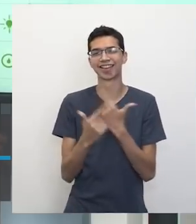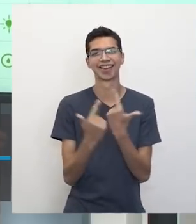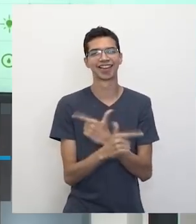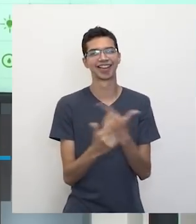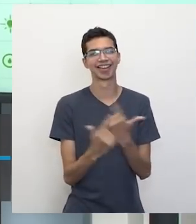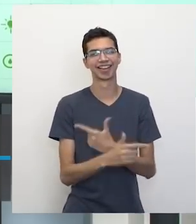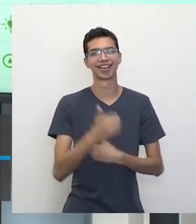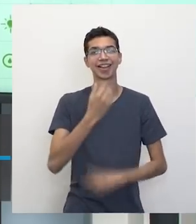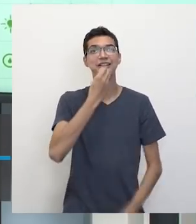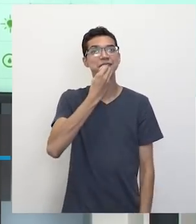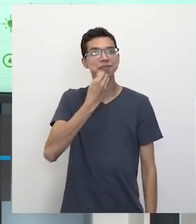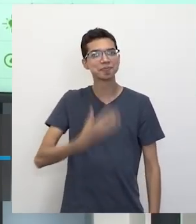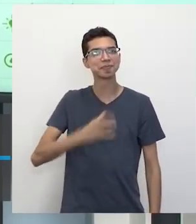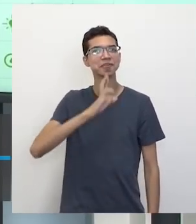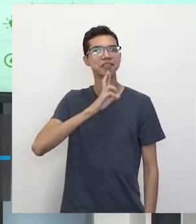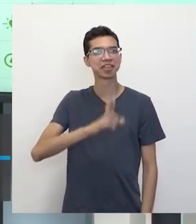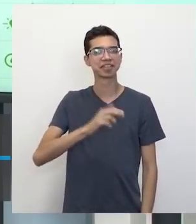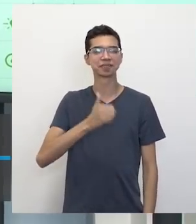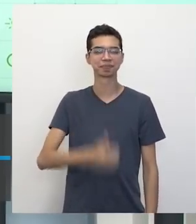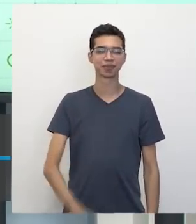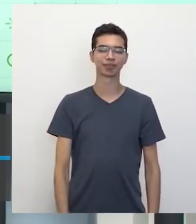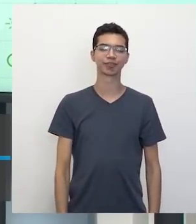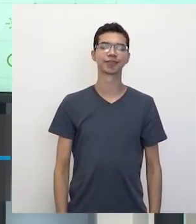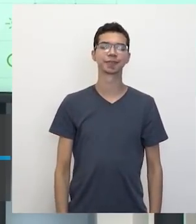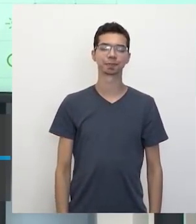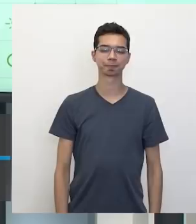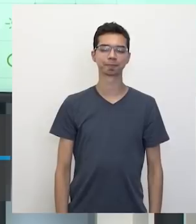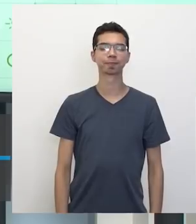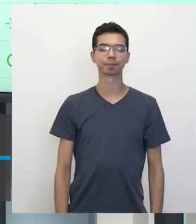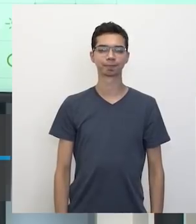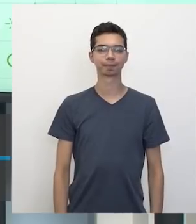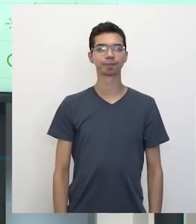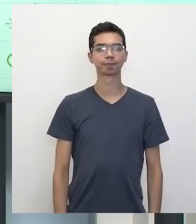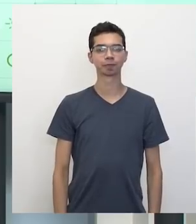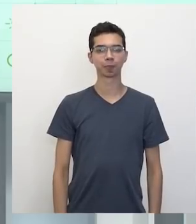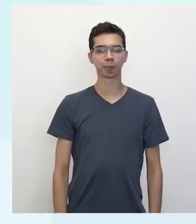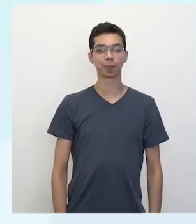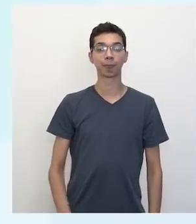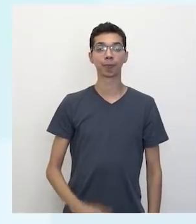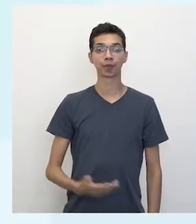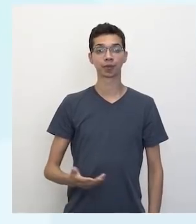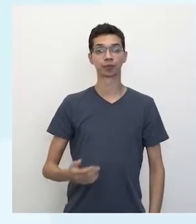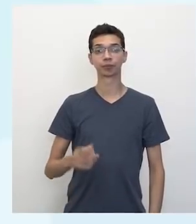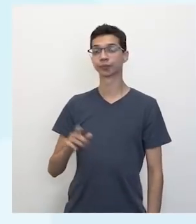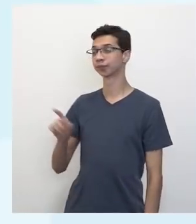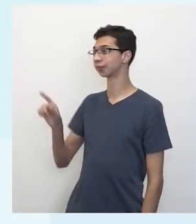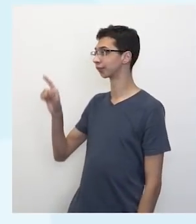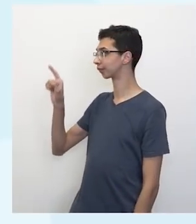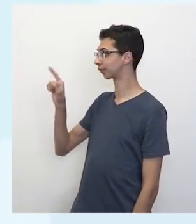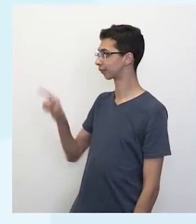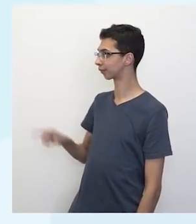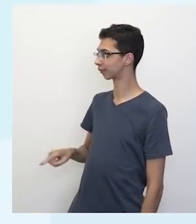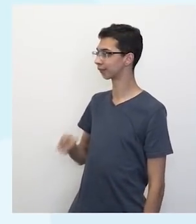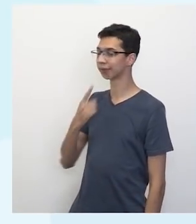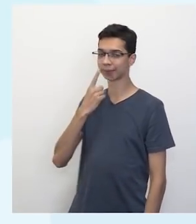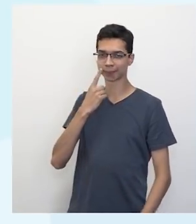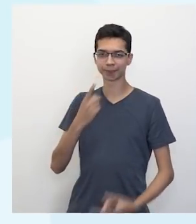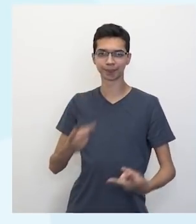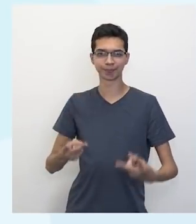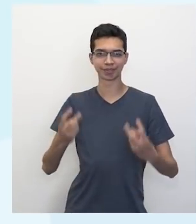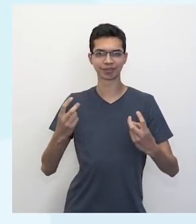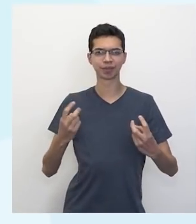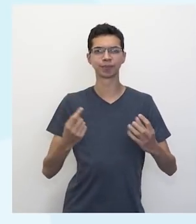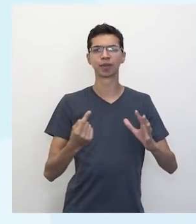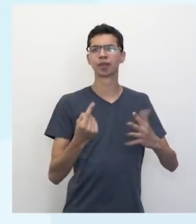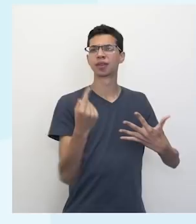Muito boa a resposta. Pessoal, então, aqui nessa imagem eu tenho várias formas de energia. Por